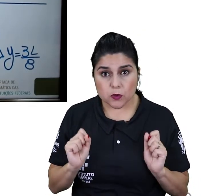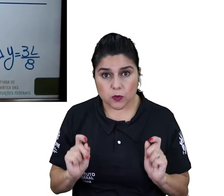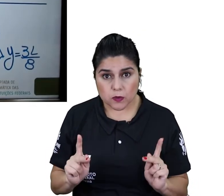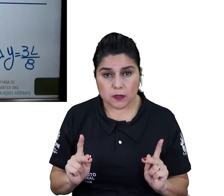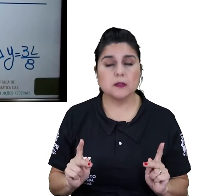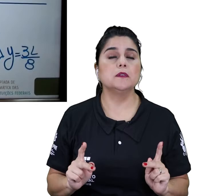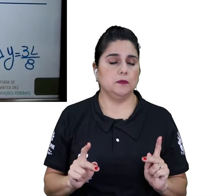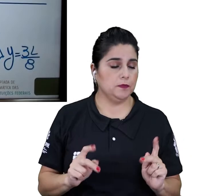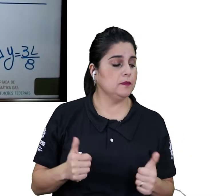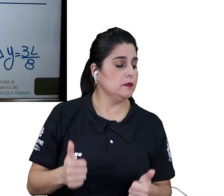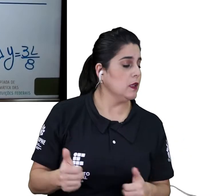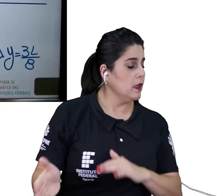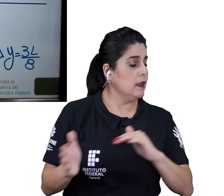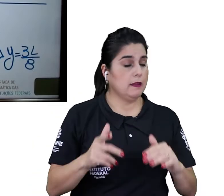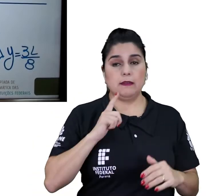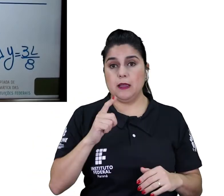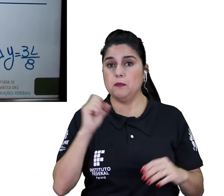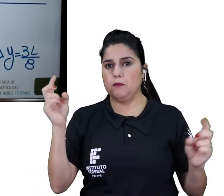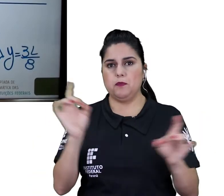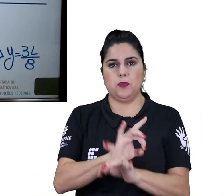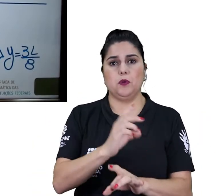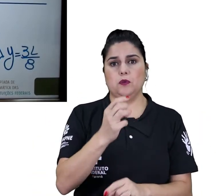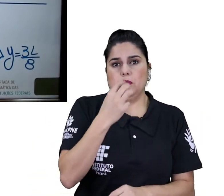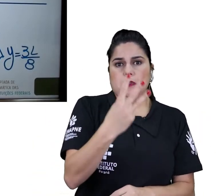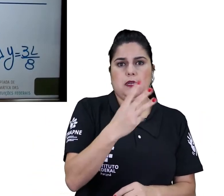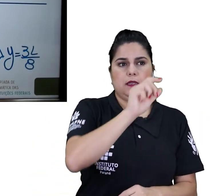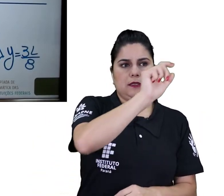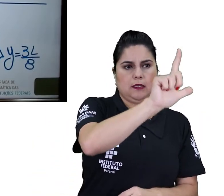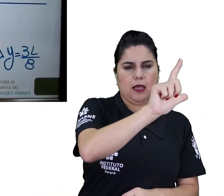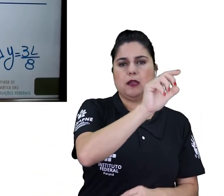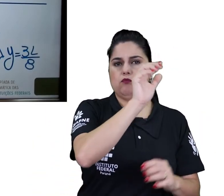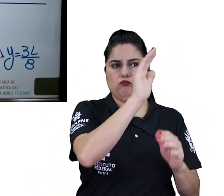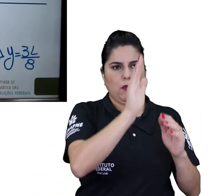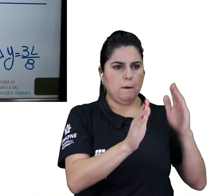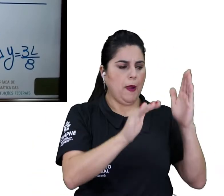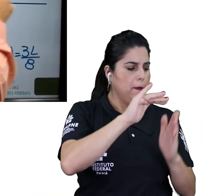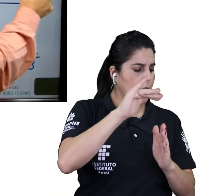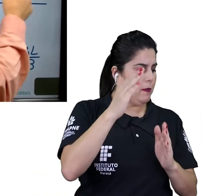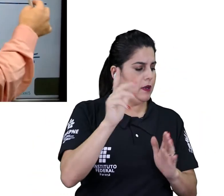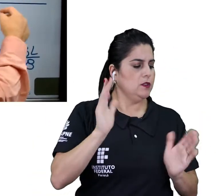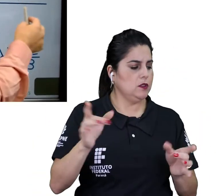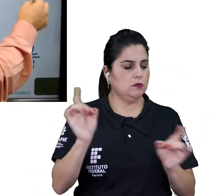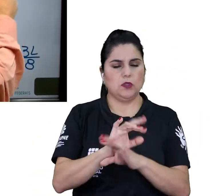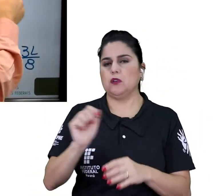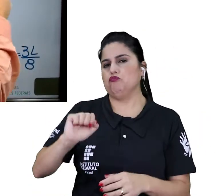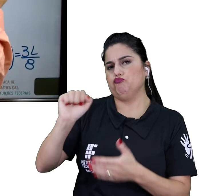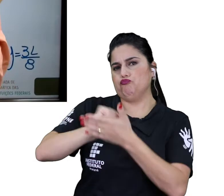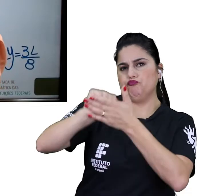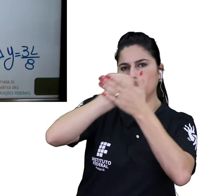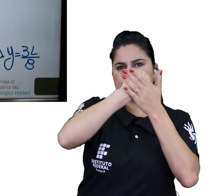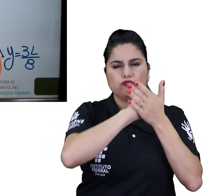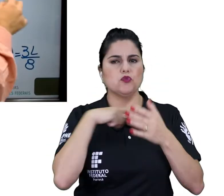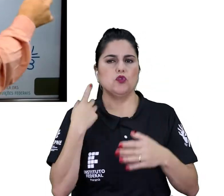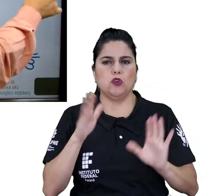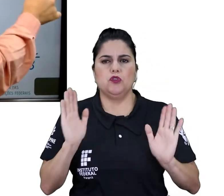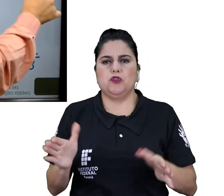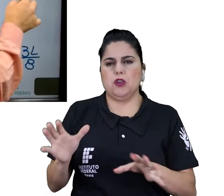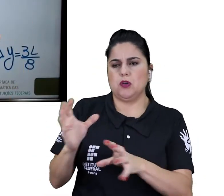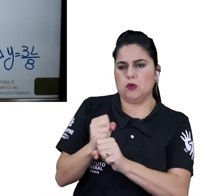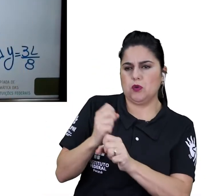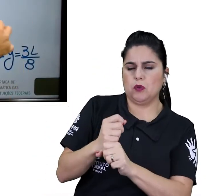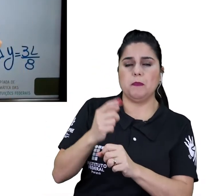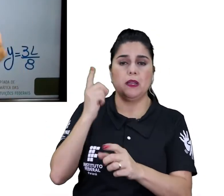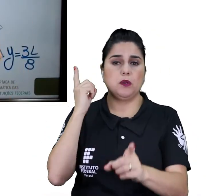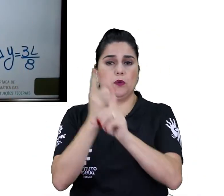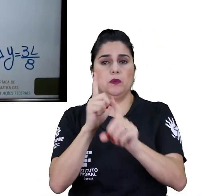Perfeito? Já temos os três lados. Vou apagar as razões trigonométricas que a gente calculou para